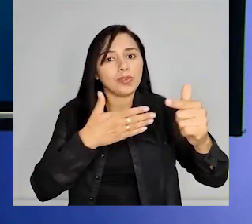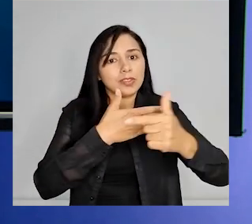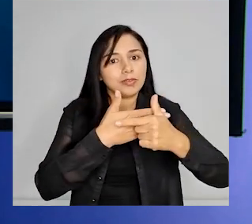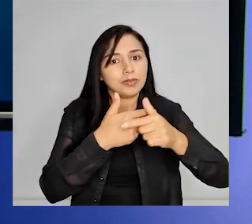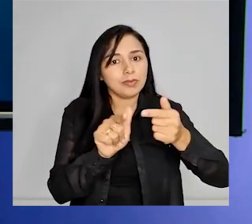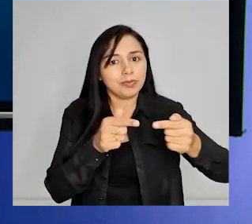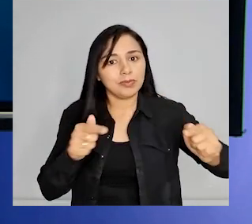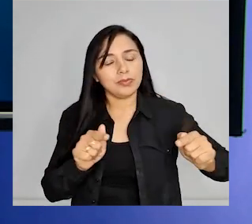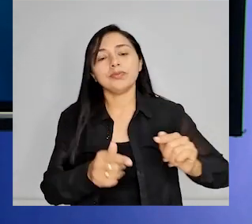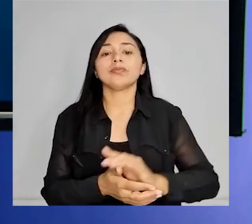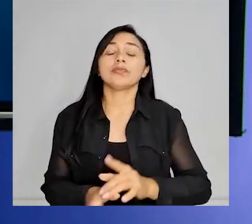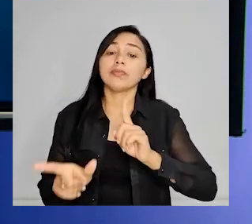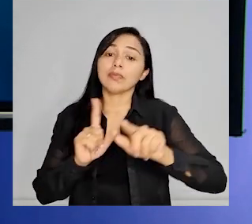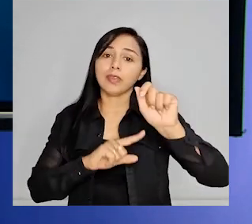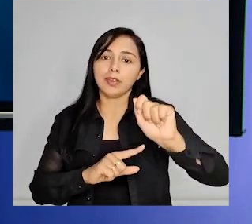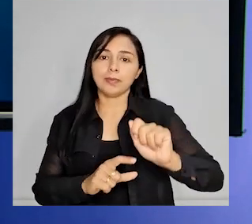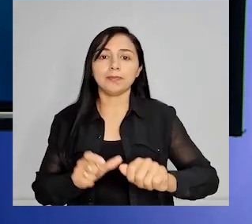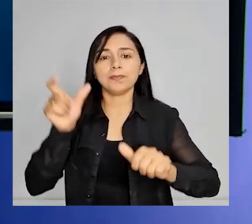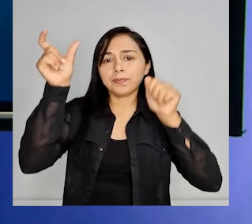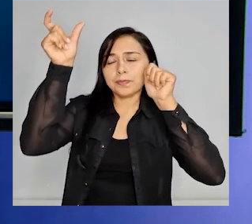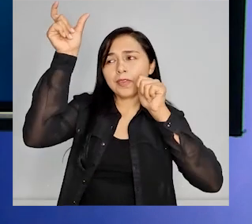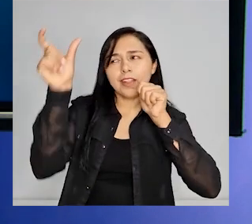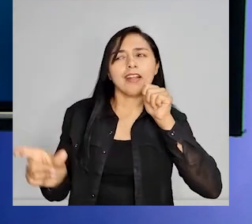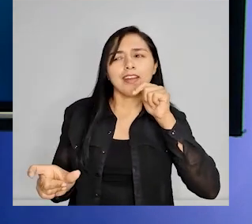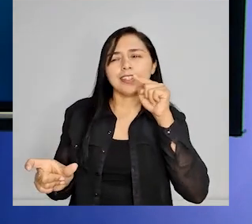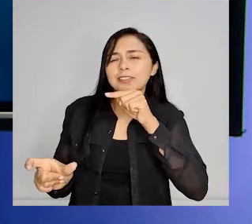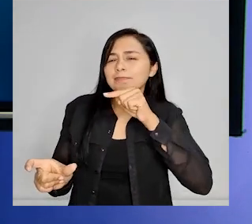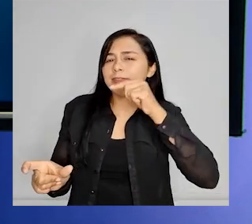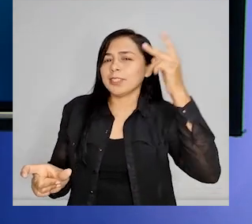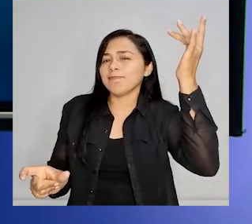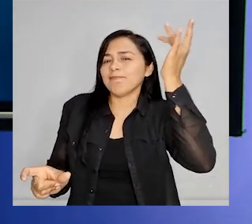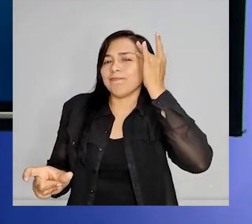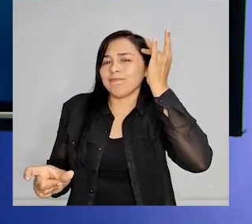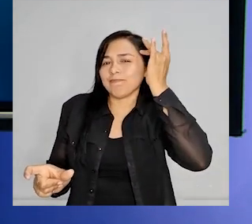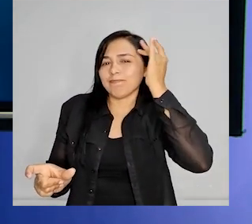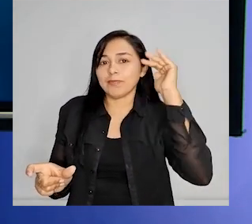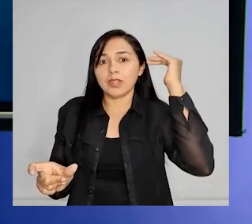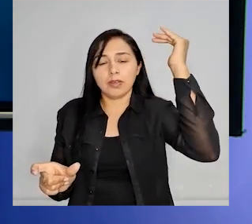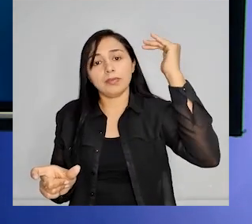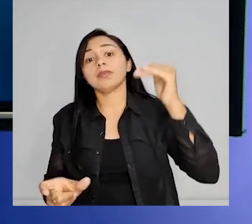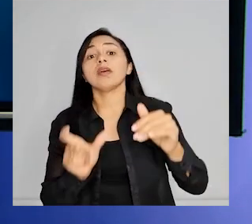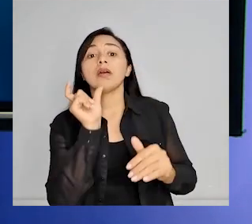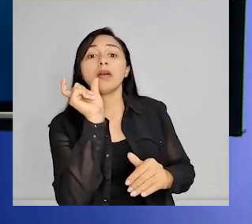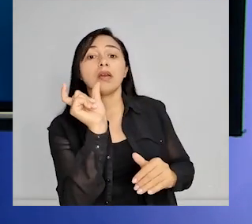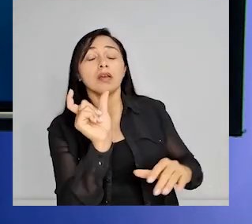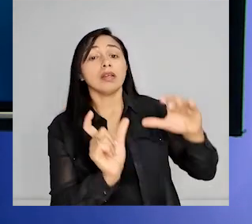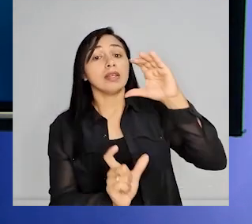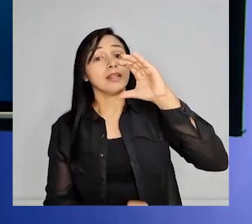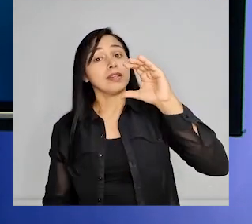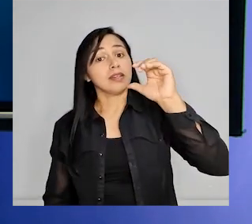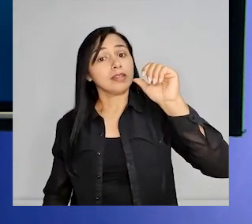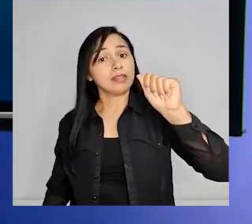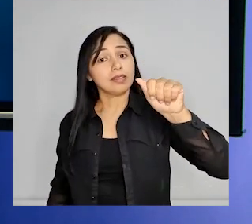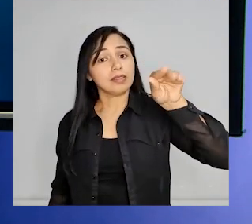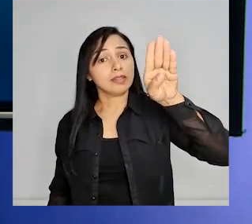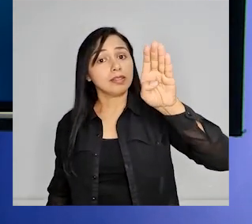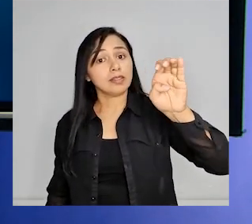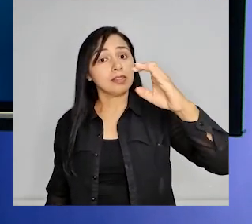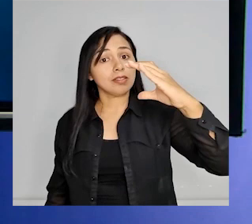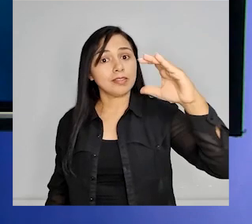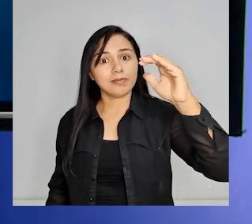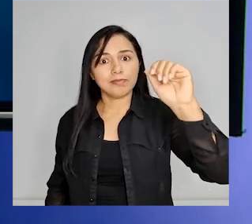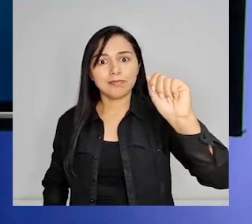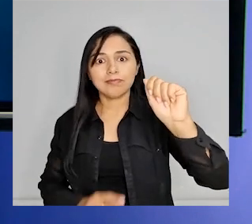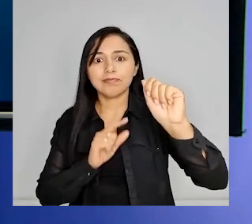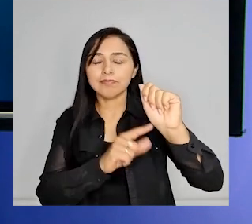pessoa muito cabeça, né? A palavra grifada, que é a palavra cabeça, é um substantivo. certo?